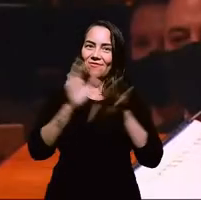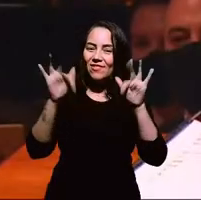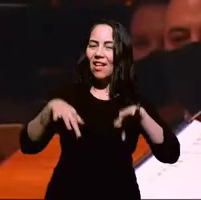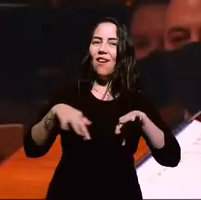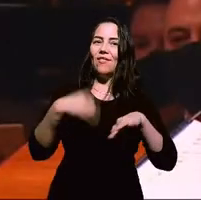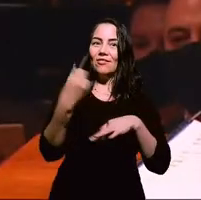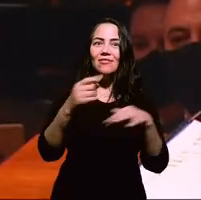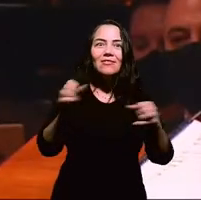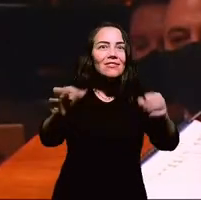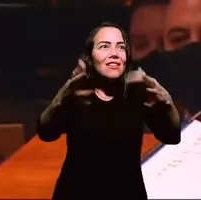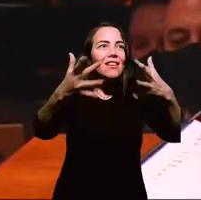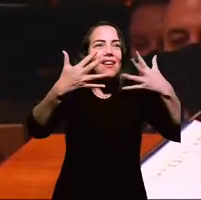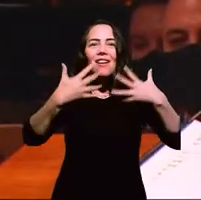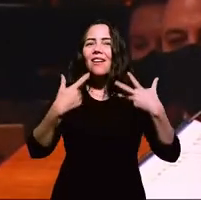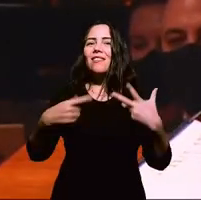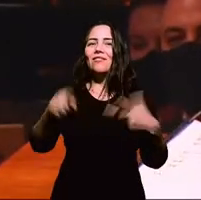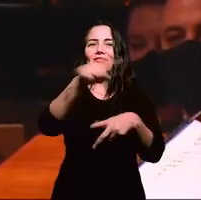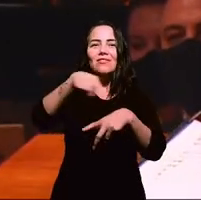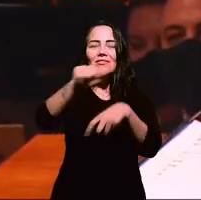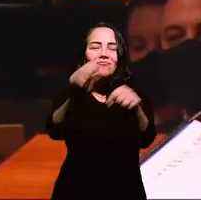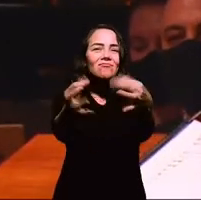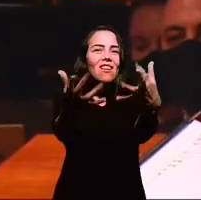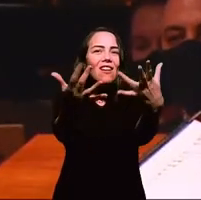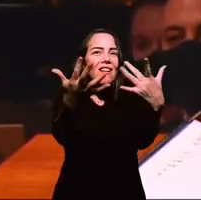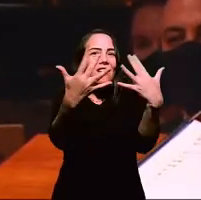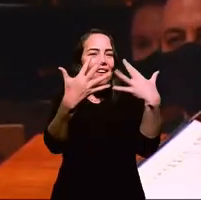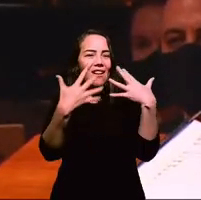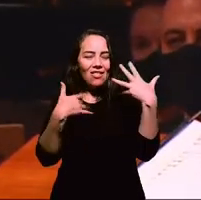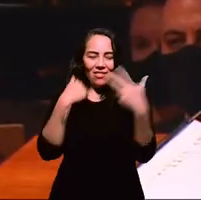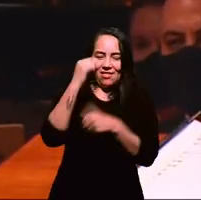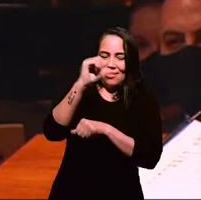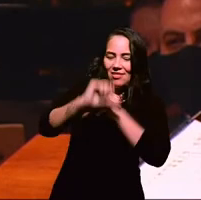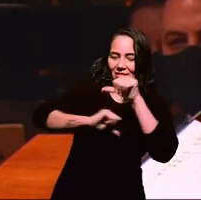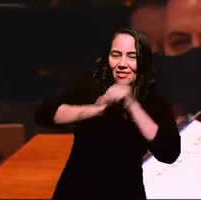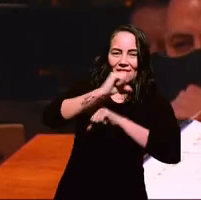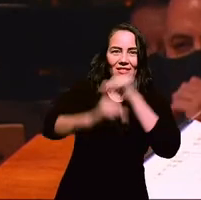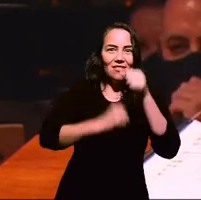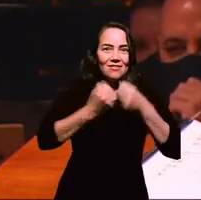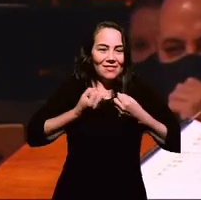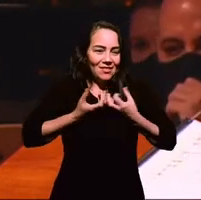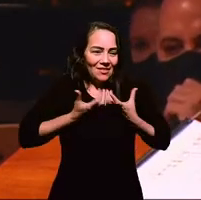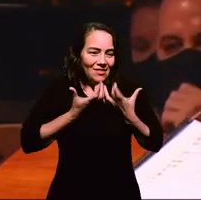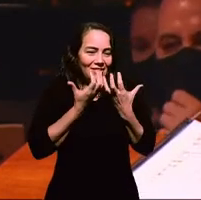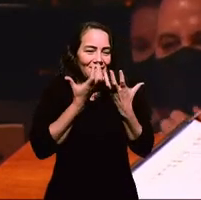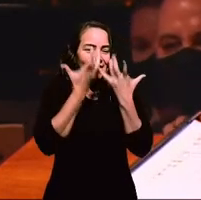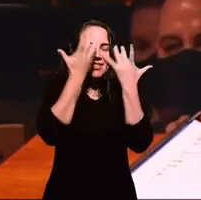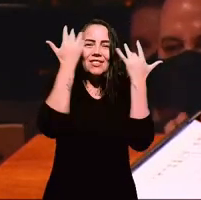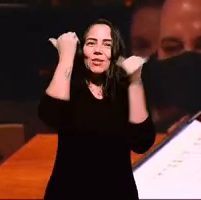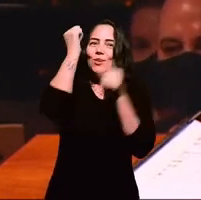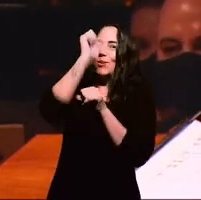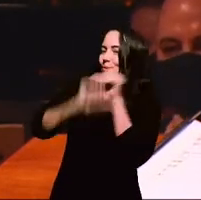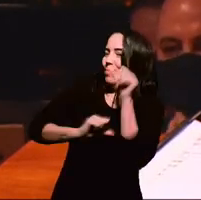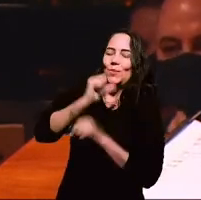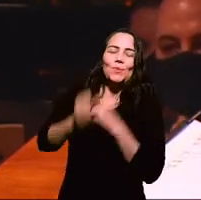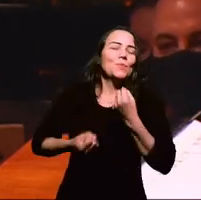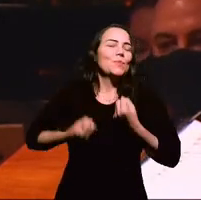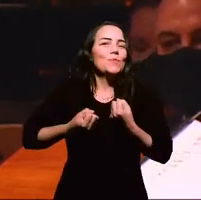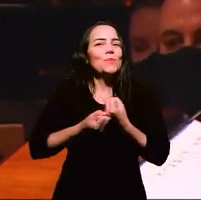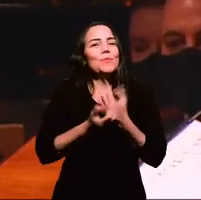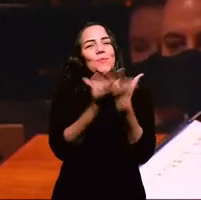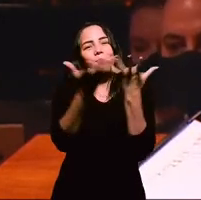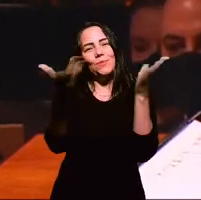recebemos de vocês a energia, transformamos ela numa energia maior ainda dentro da nossa